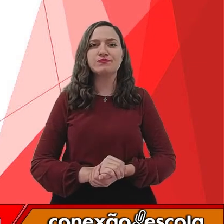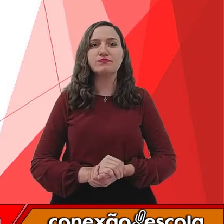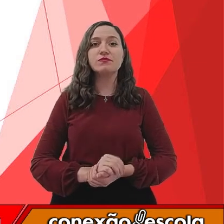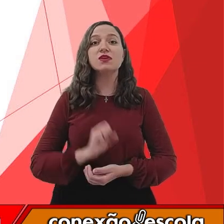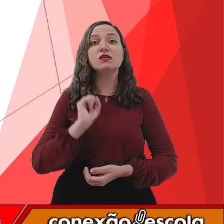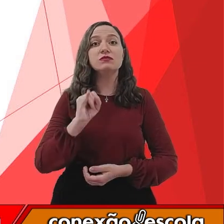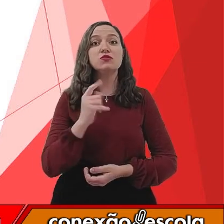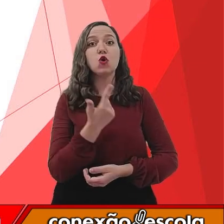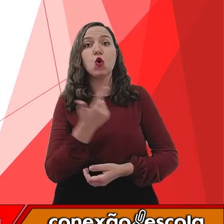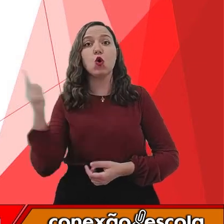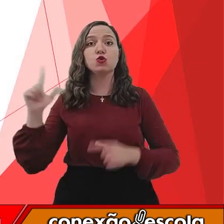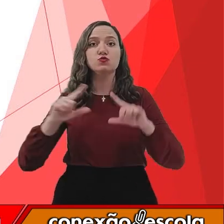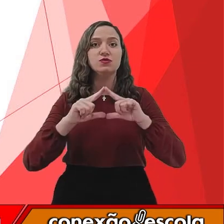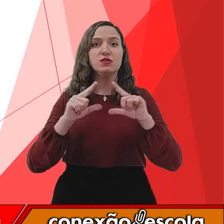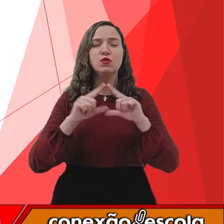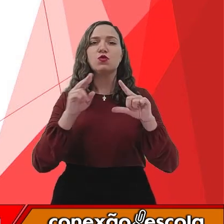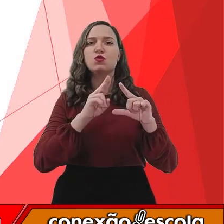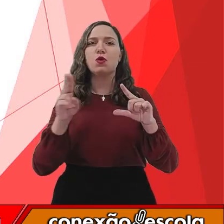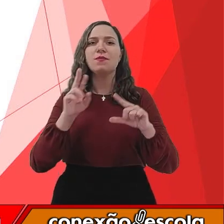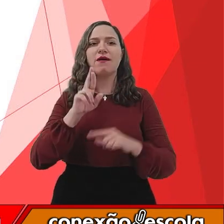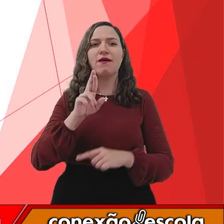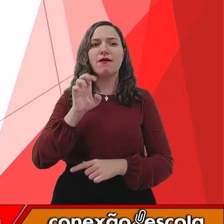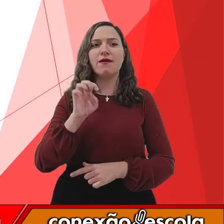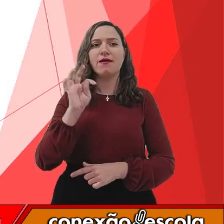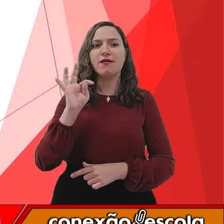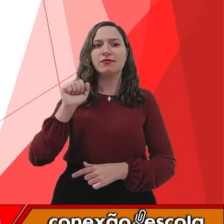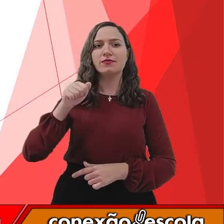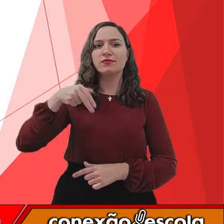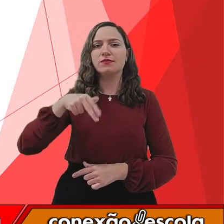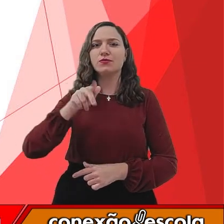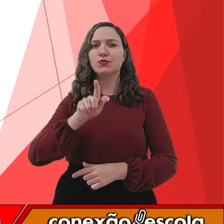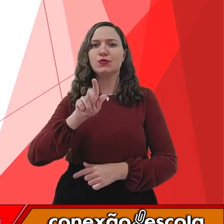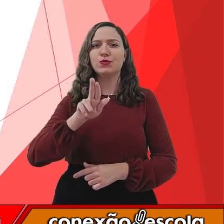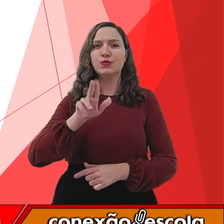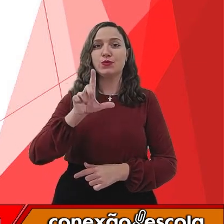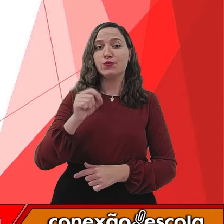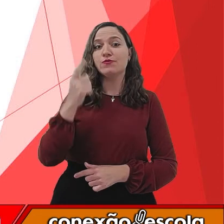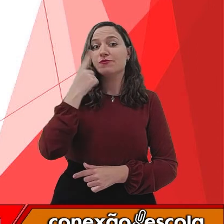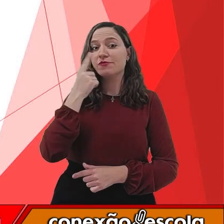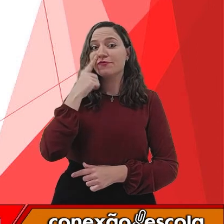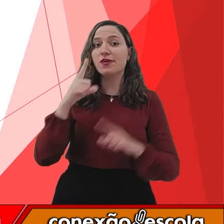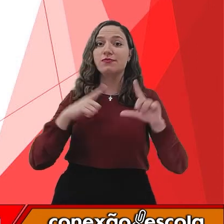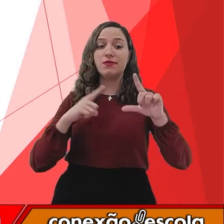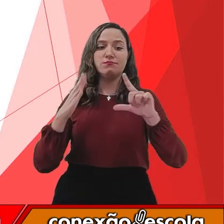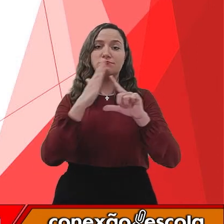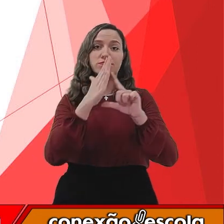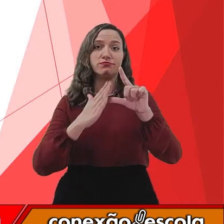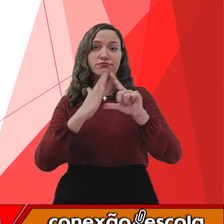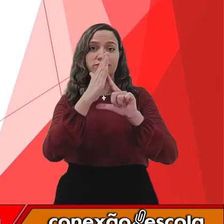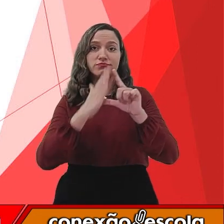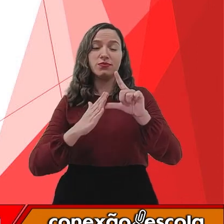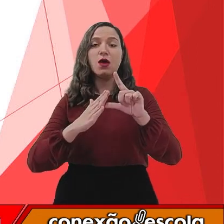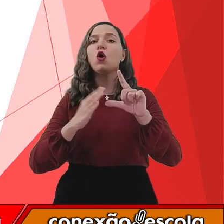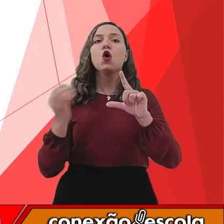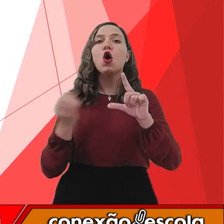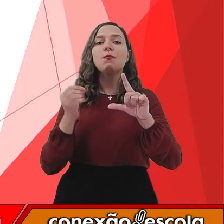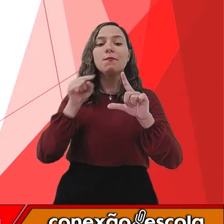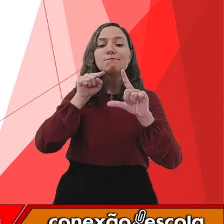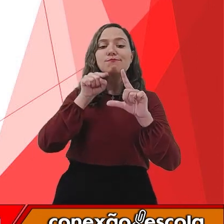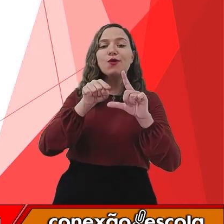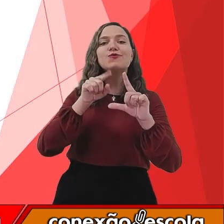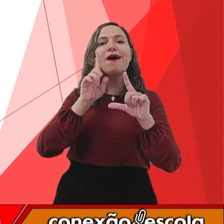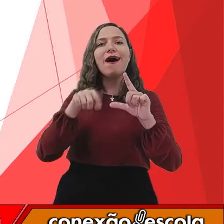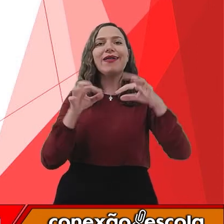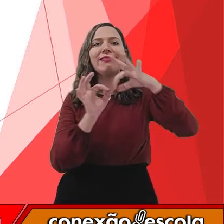acaso o triângulo for retângulo, que é o caso desta imagem, o circuncentro vai estar no ponto médio